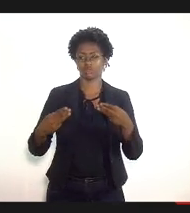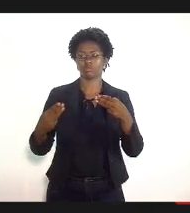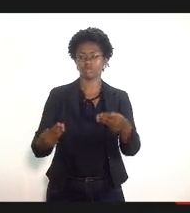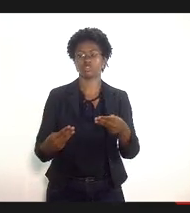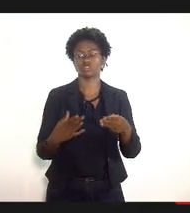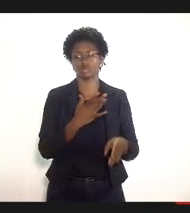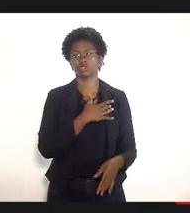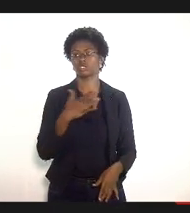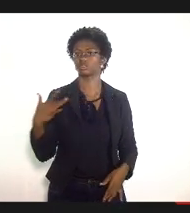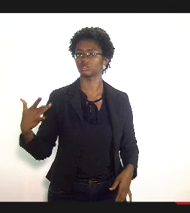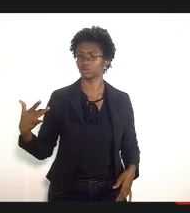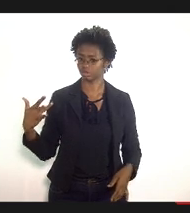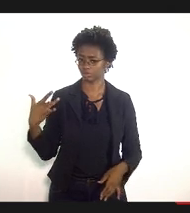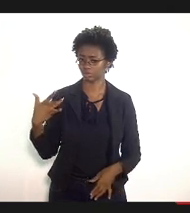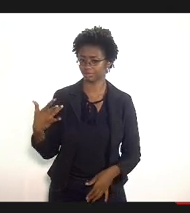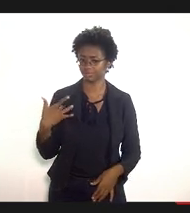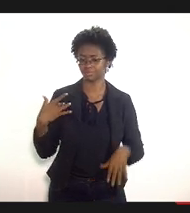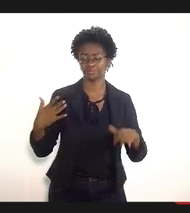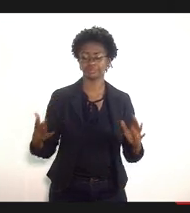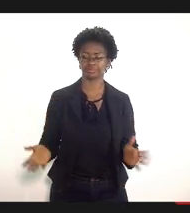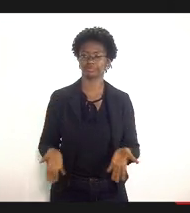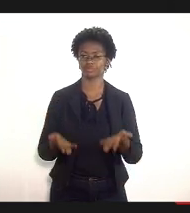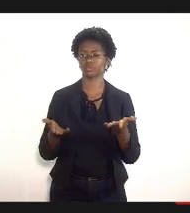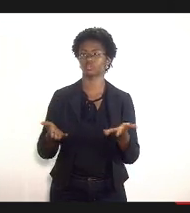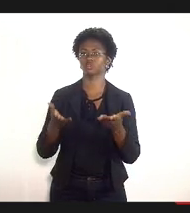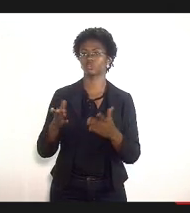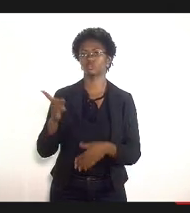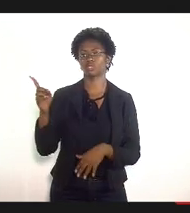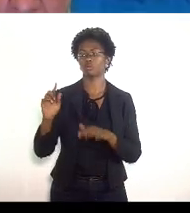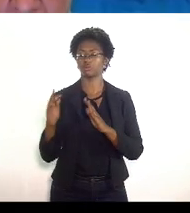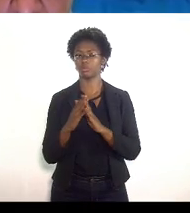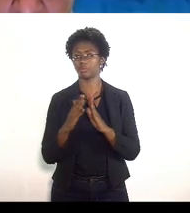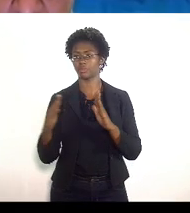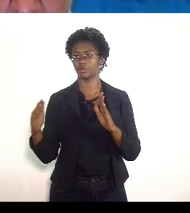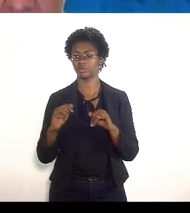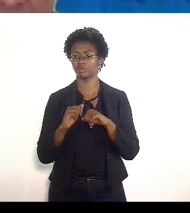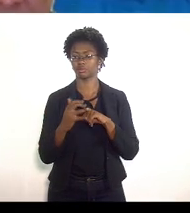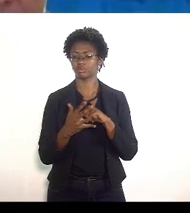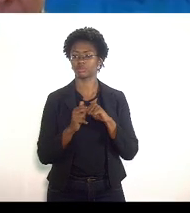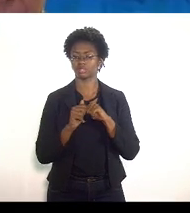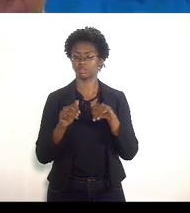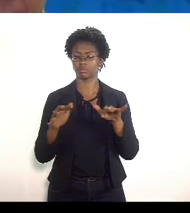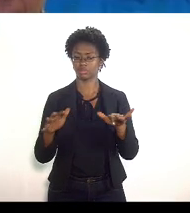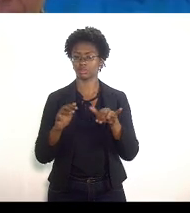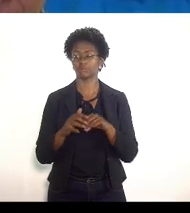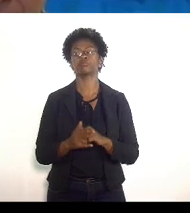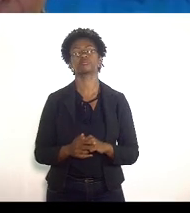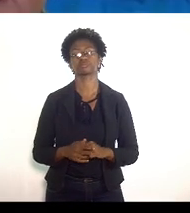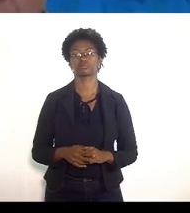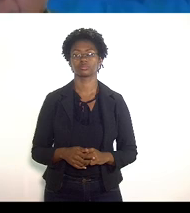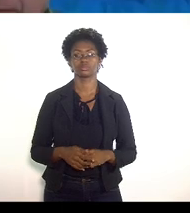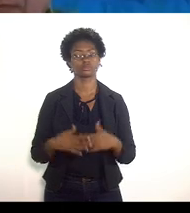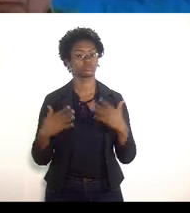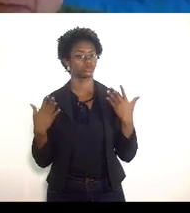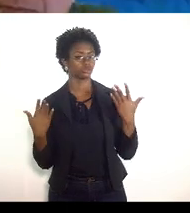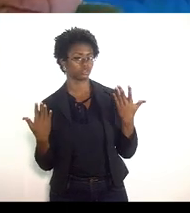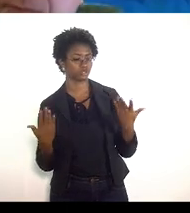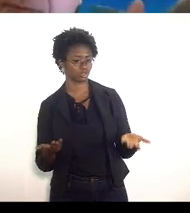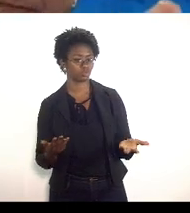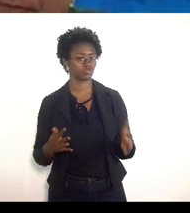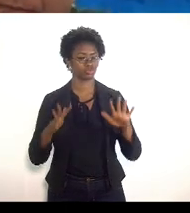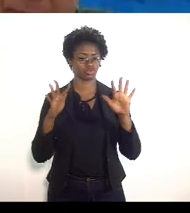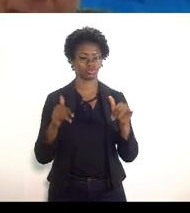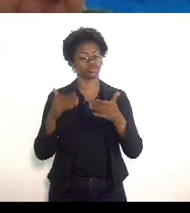do Ministério da Saúde, né, promoveu durante a pandemia, né, da Covid-19 aqui no Rio. Então,